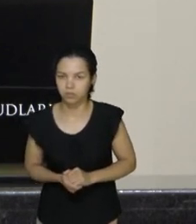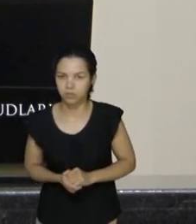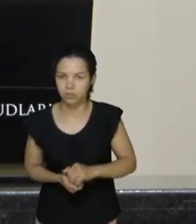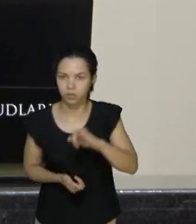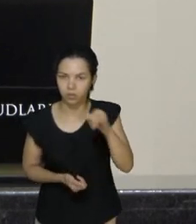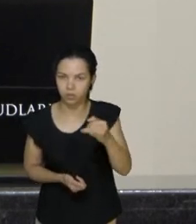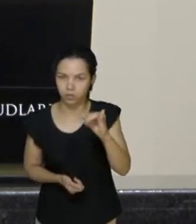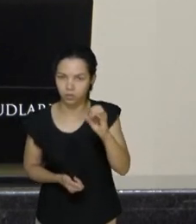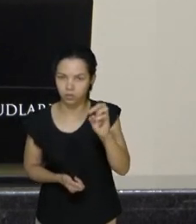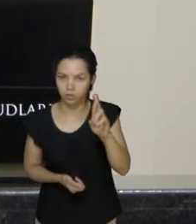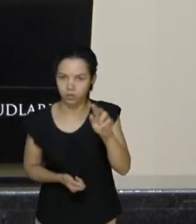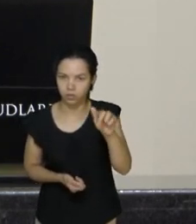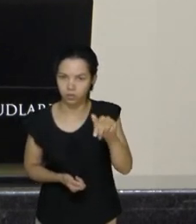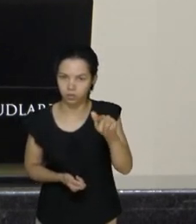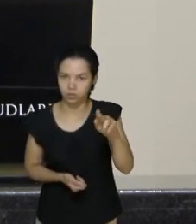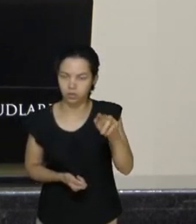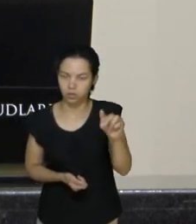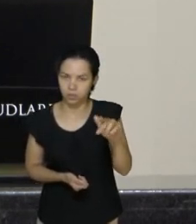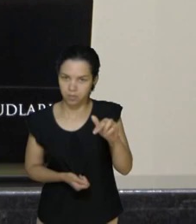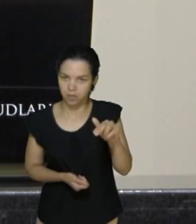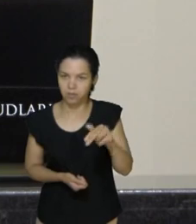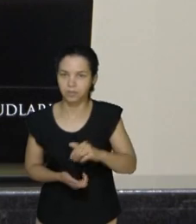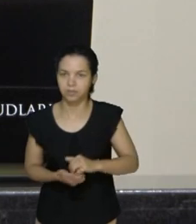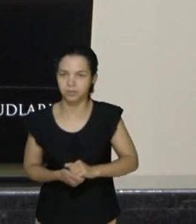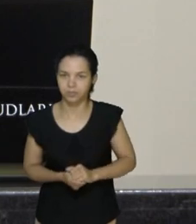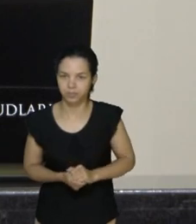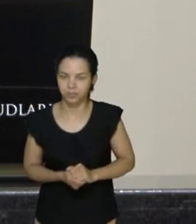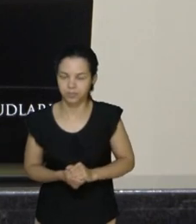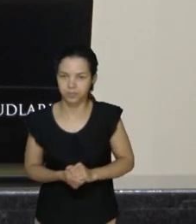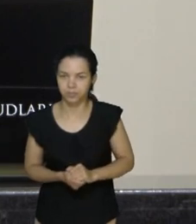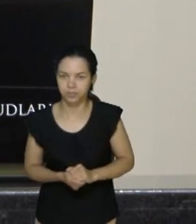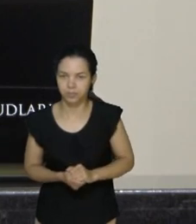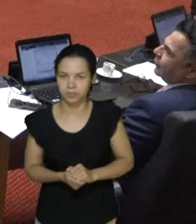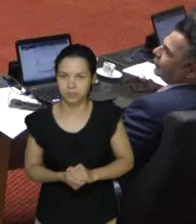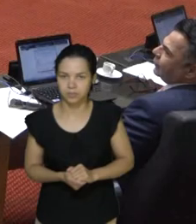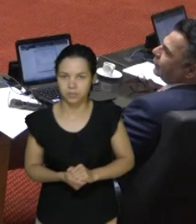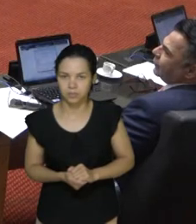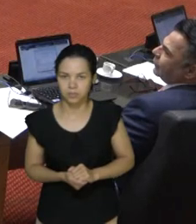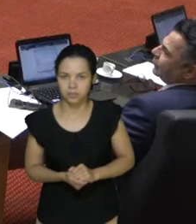Seja bem-vindo, Jorge, à nossa casa. Um grande abraço.